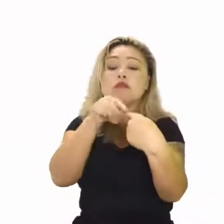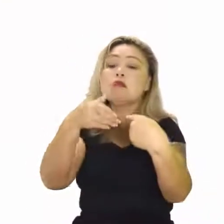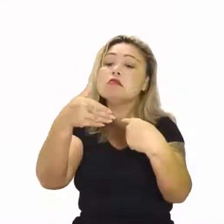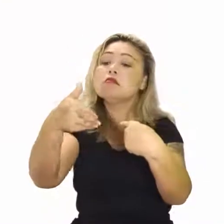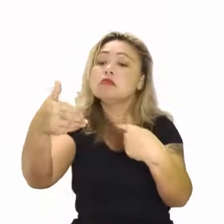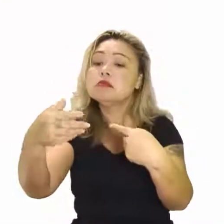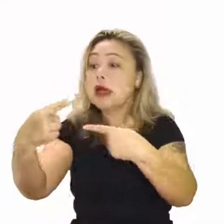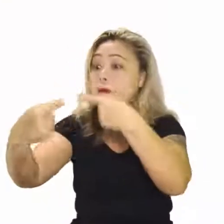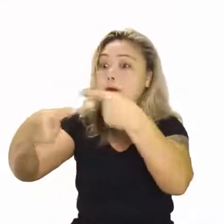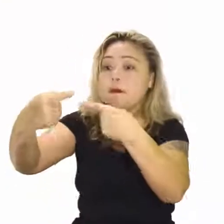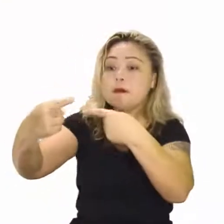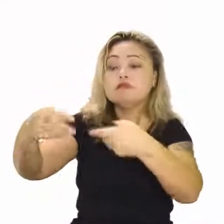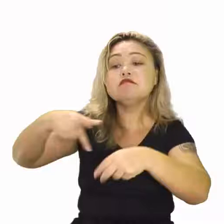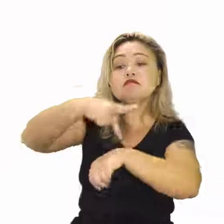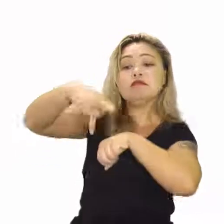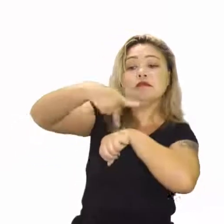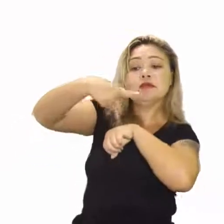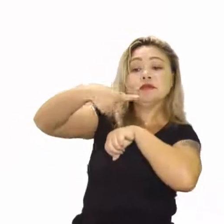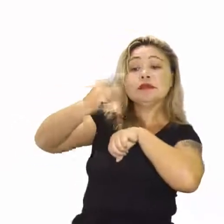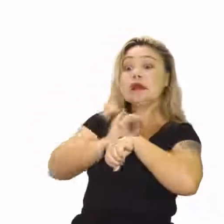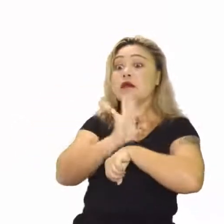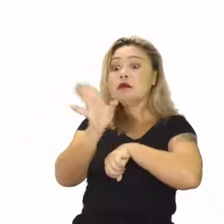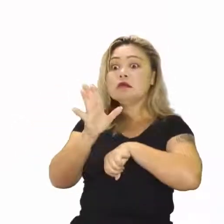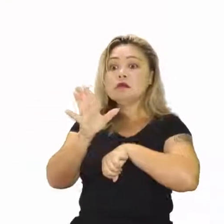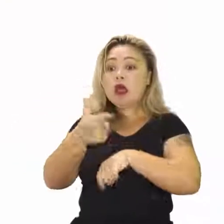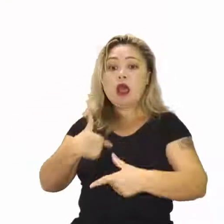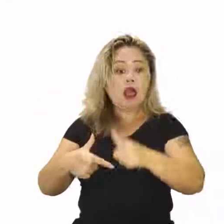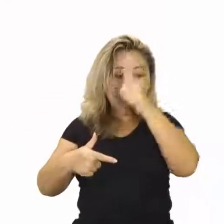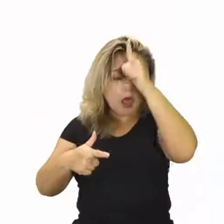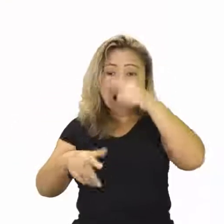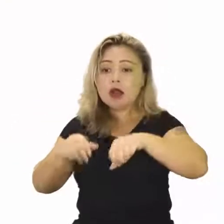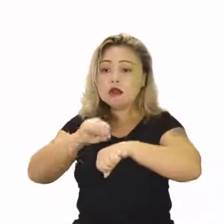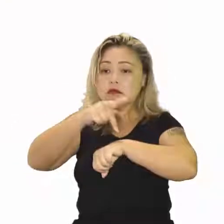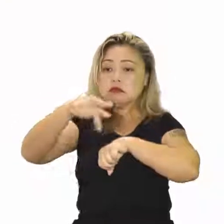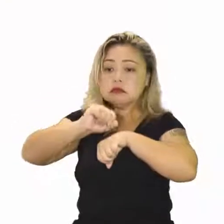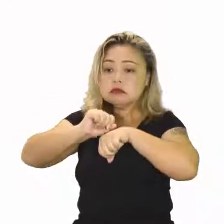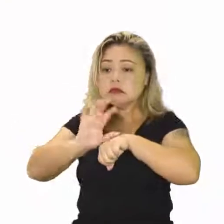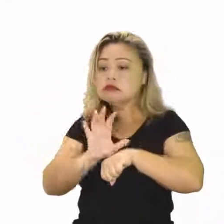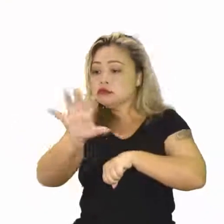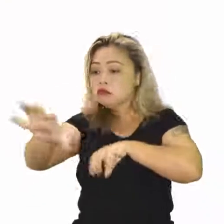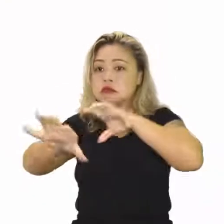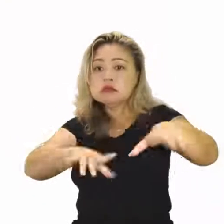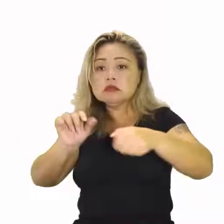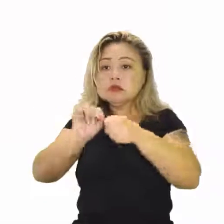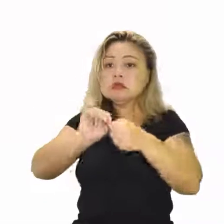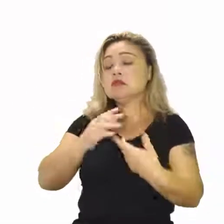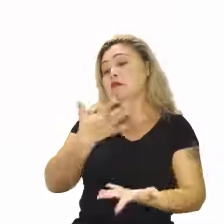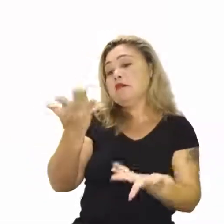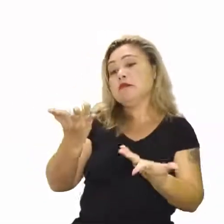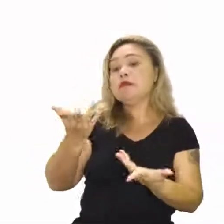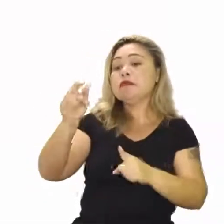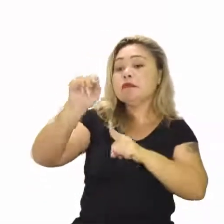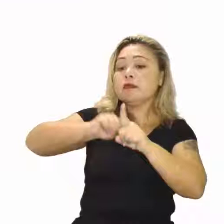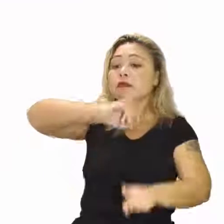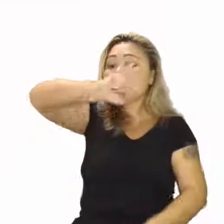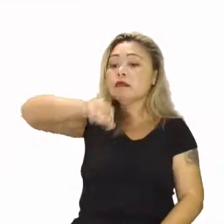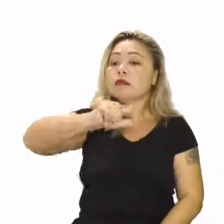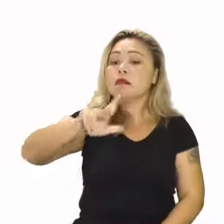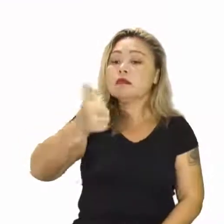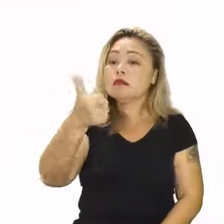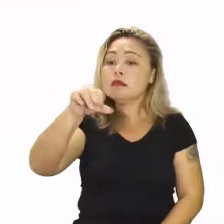Aí é onde eles vão para a divisão da Alemanha. Junho de 1945, com a rendição oficial da